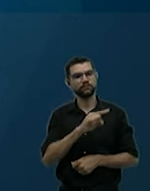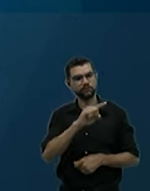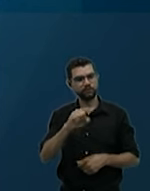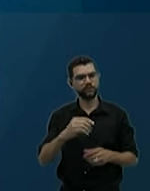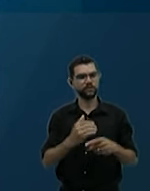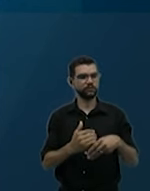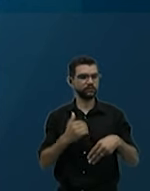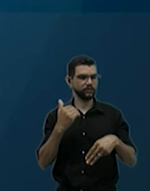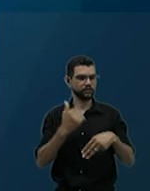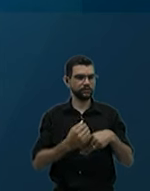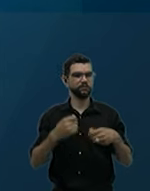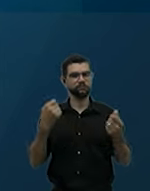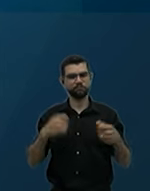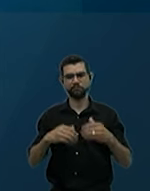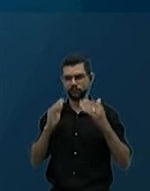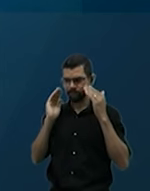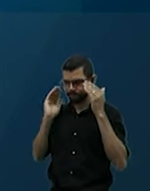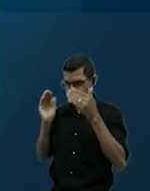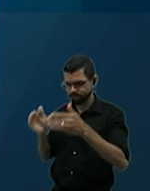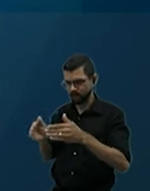INSS vem dando aos seus segurados.